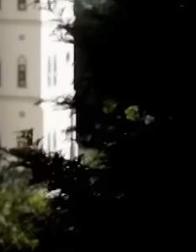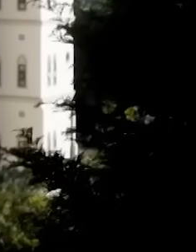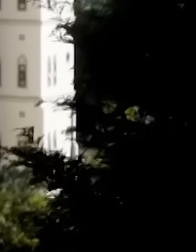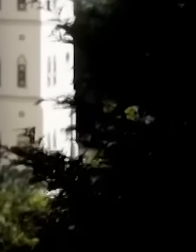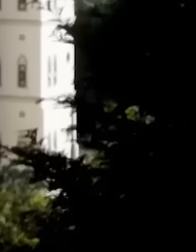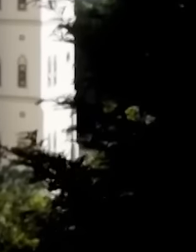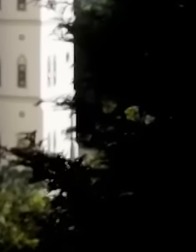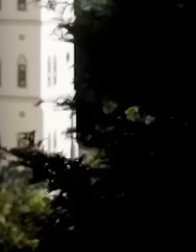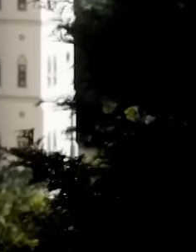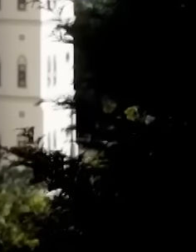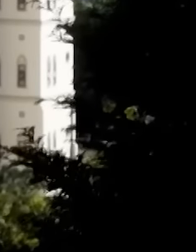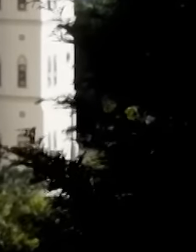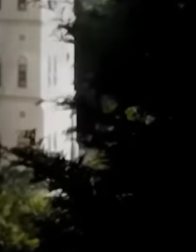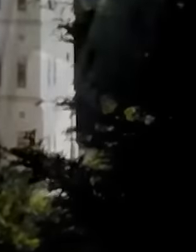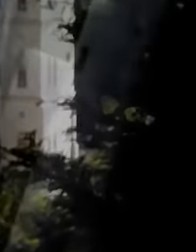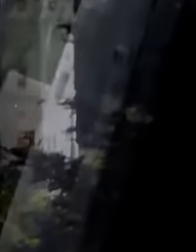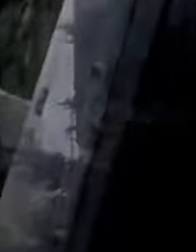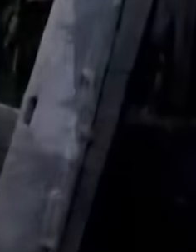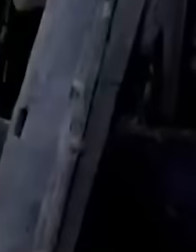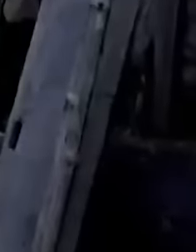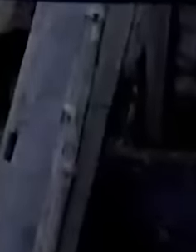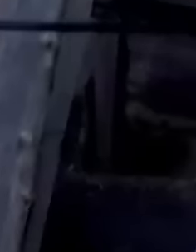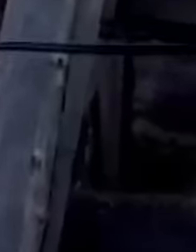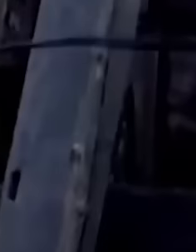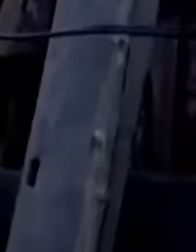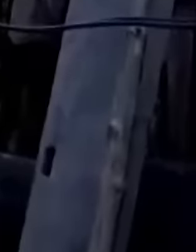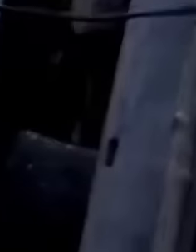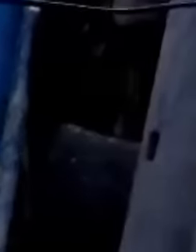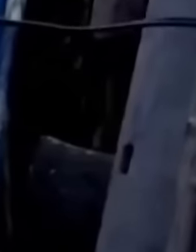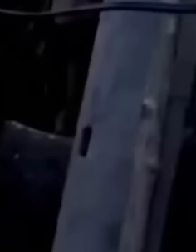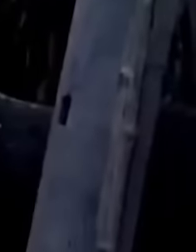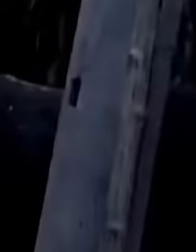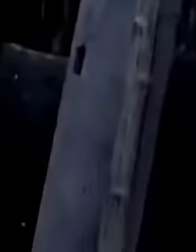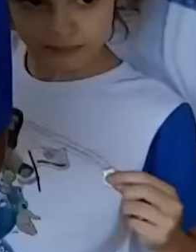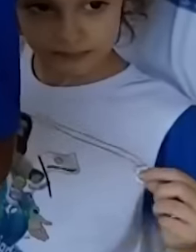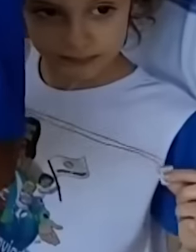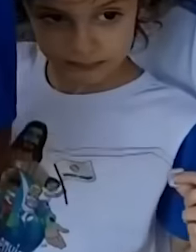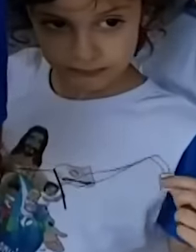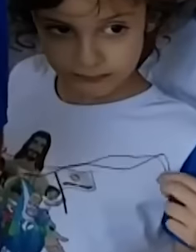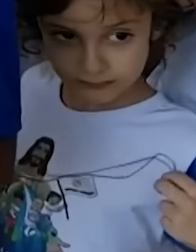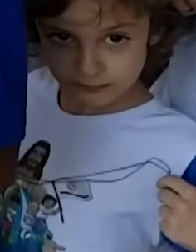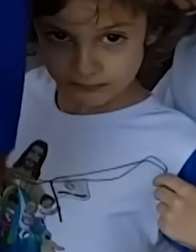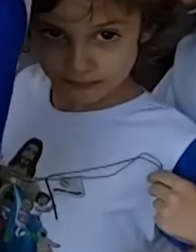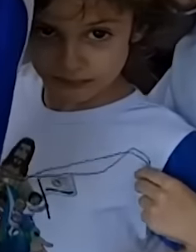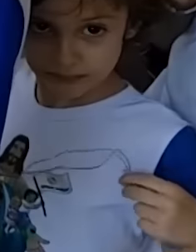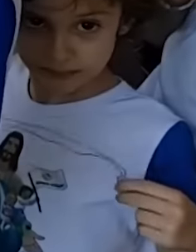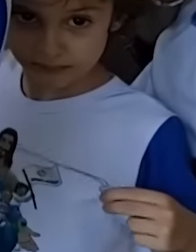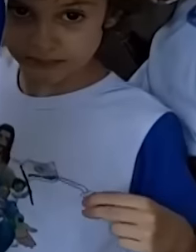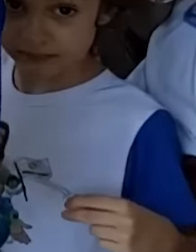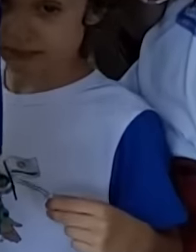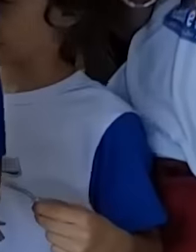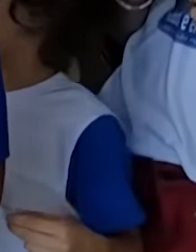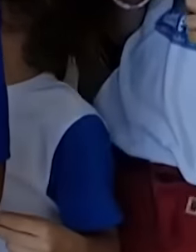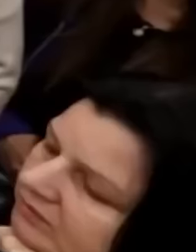seja no auxílio aos mais necessitados, nas pessoas carentes, ou ainda na formação dos jovens, quantos foram esses